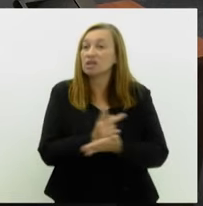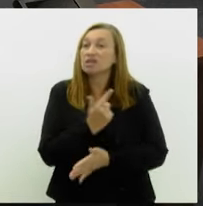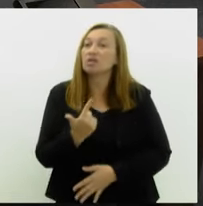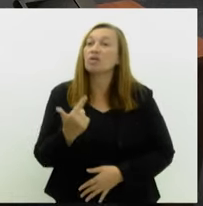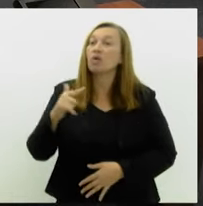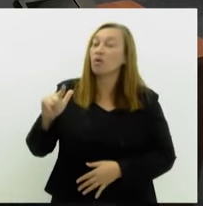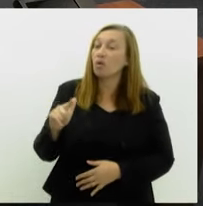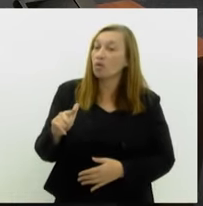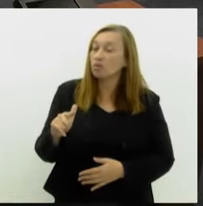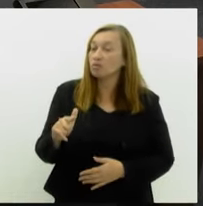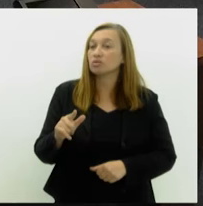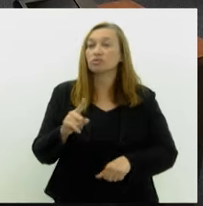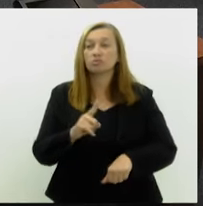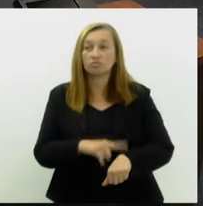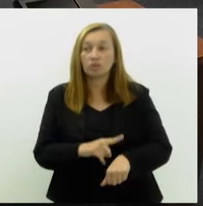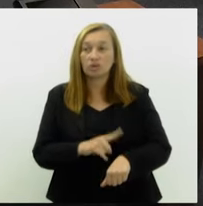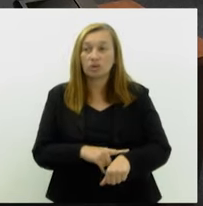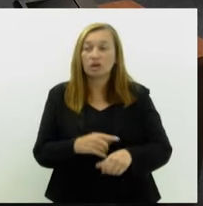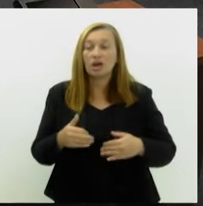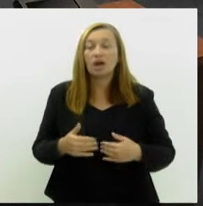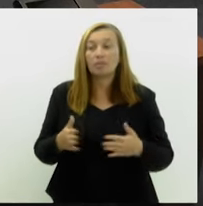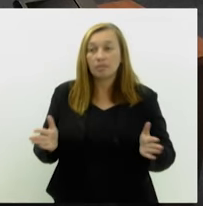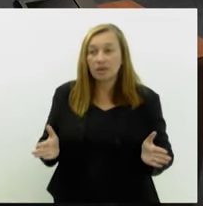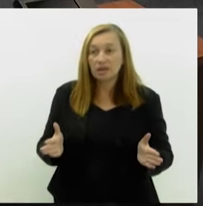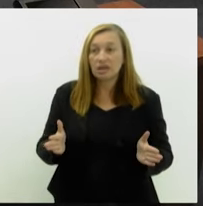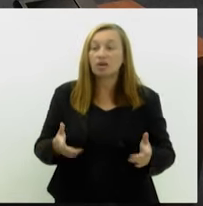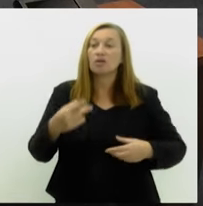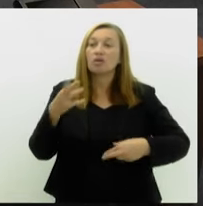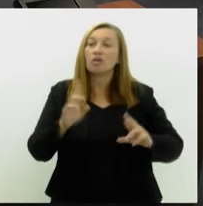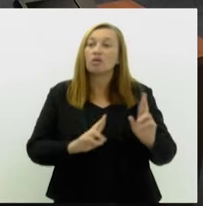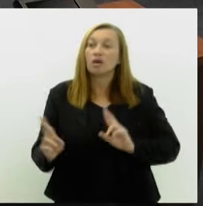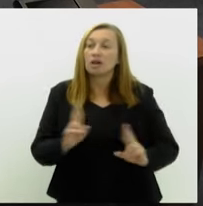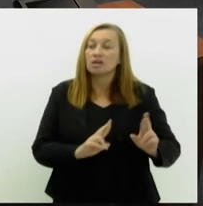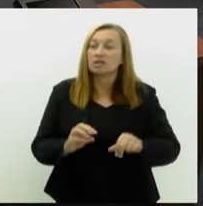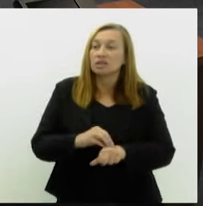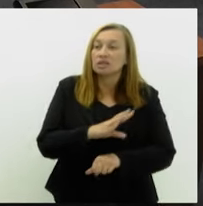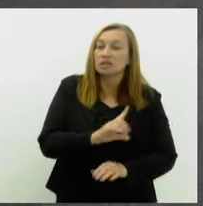outras vezes abrirem esse precedente com relação à indicação